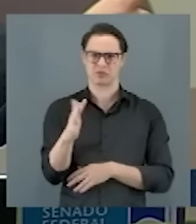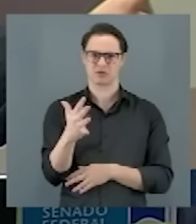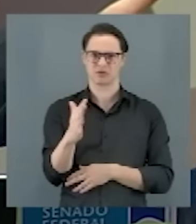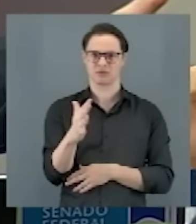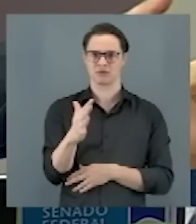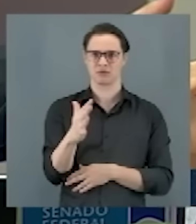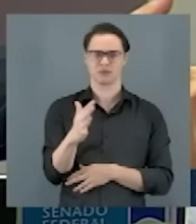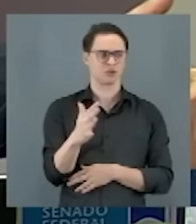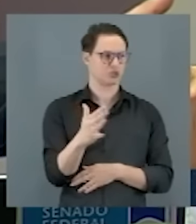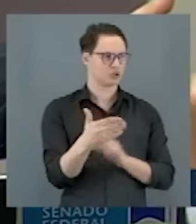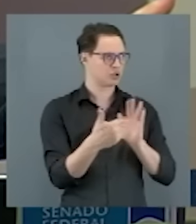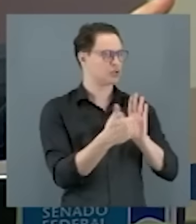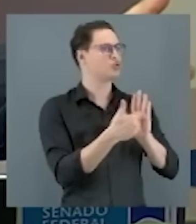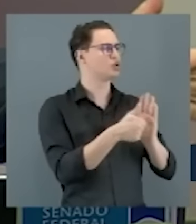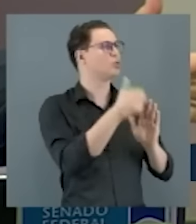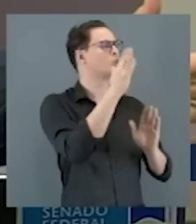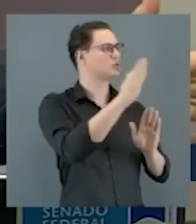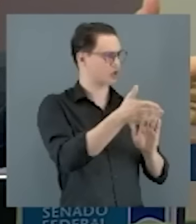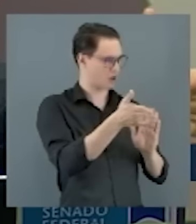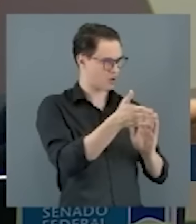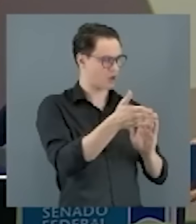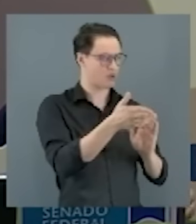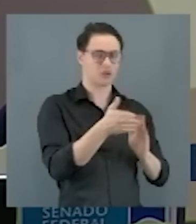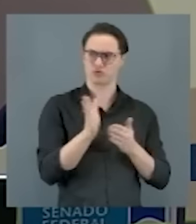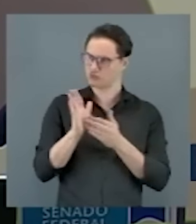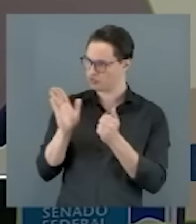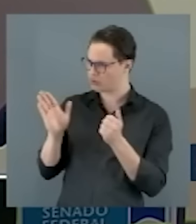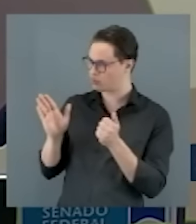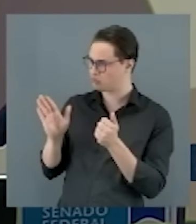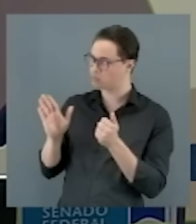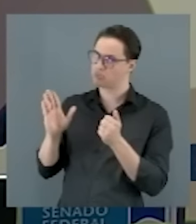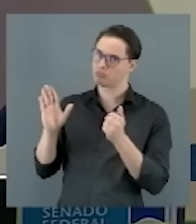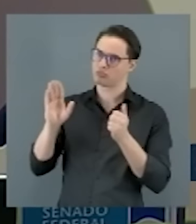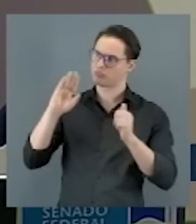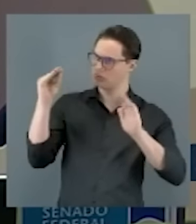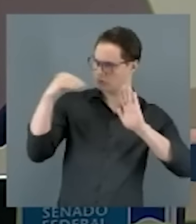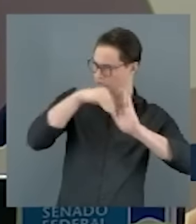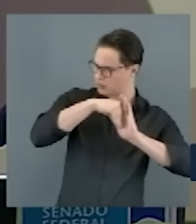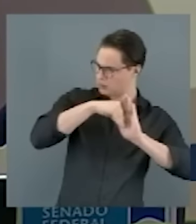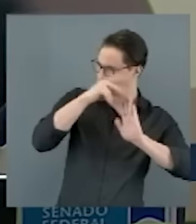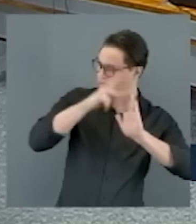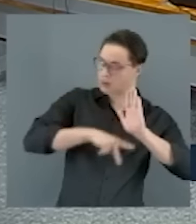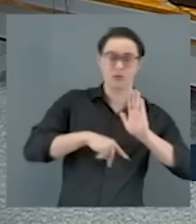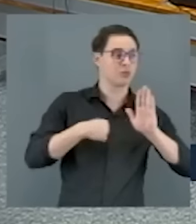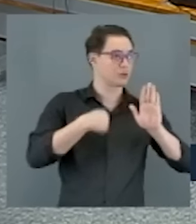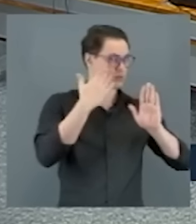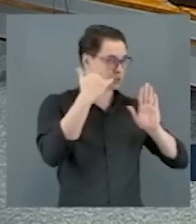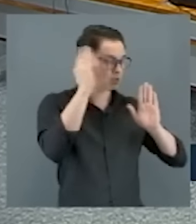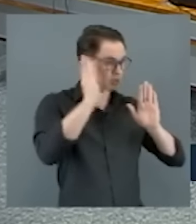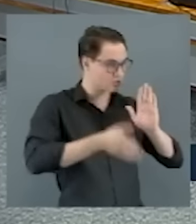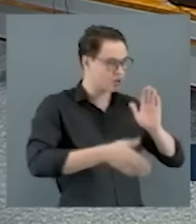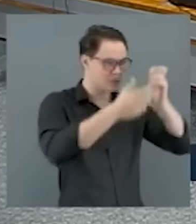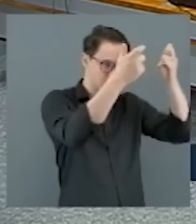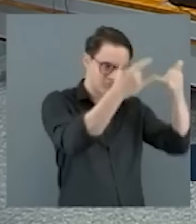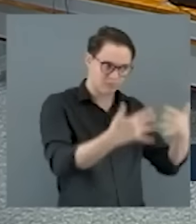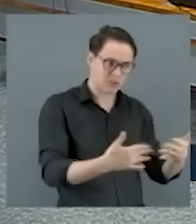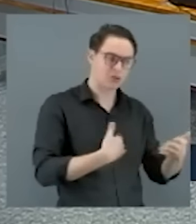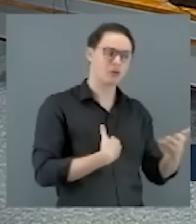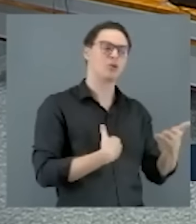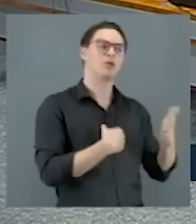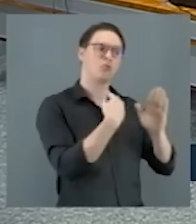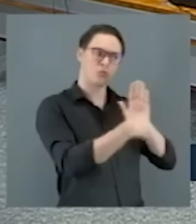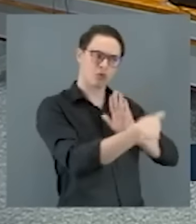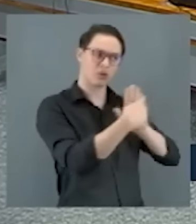já foi retirado? Eu prometi a vetar. Bom, está no projeto. Não, eu sei, mas já expliquei, já dei minha palavra que será